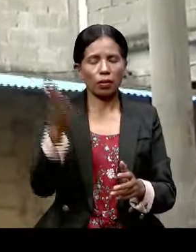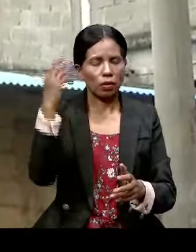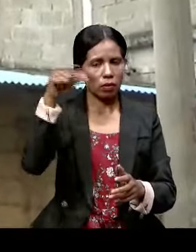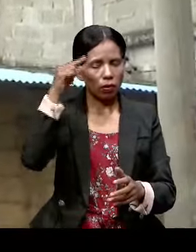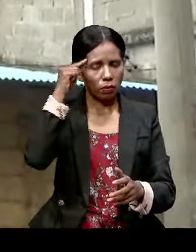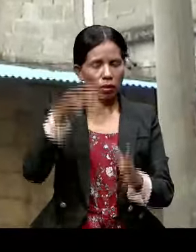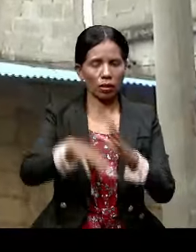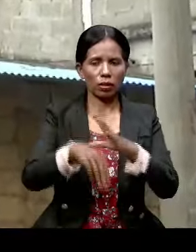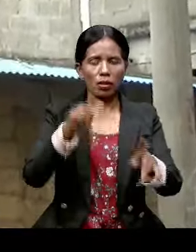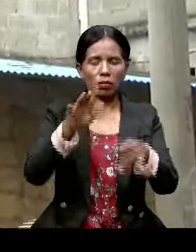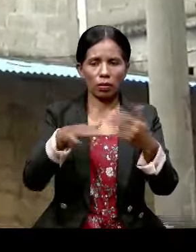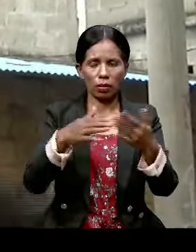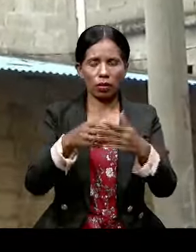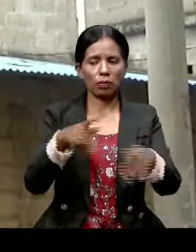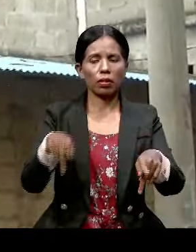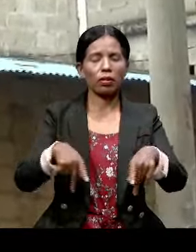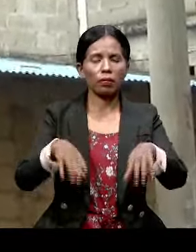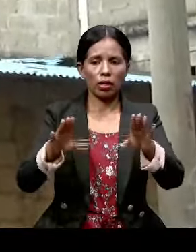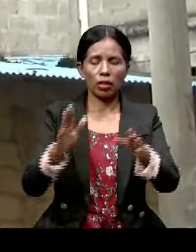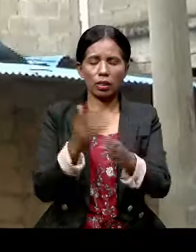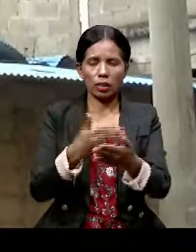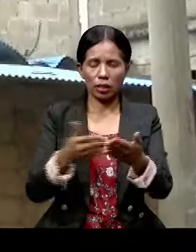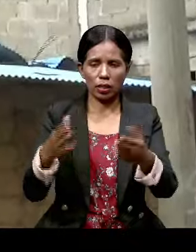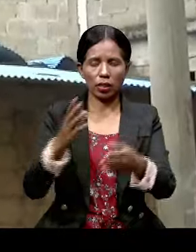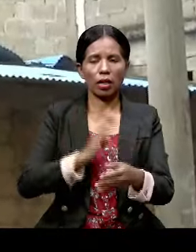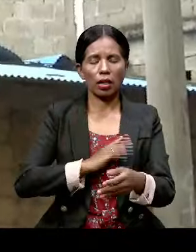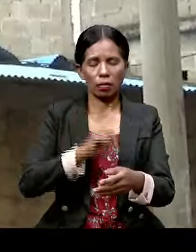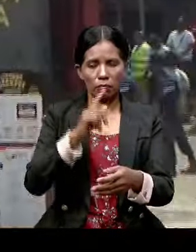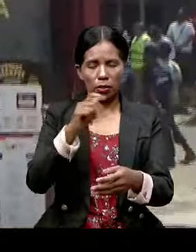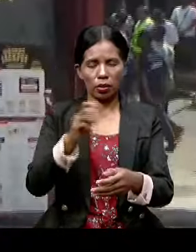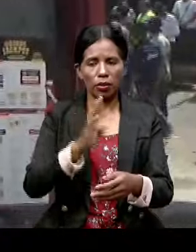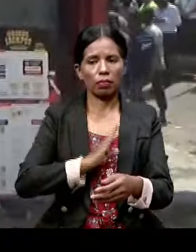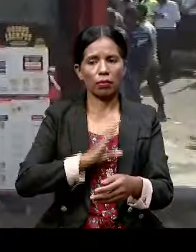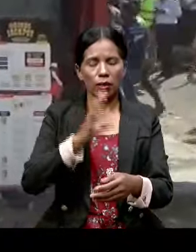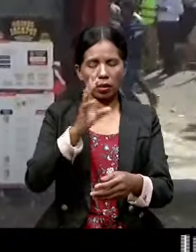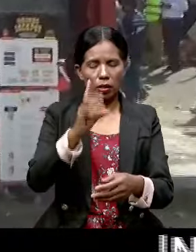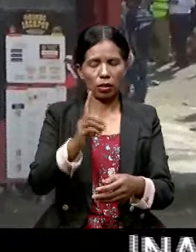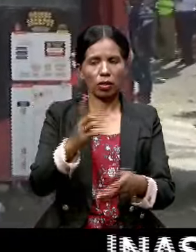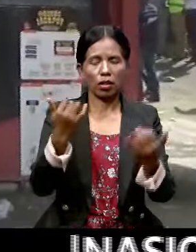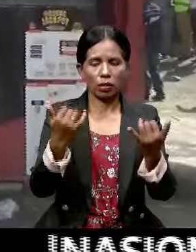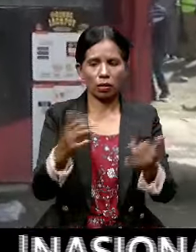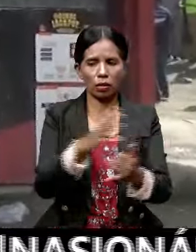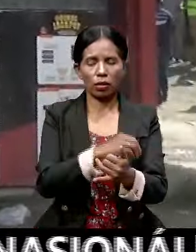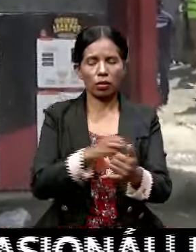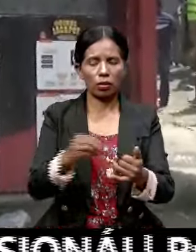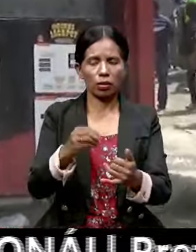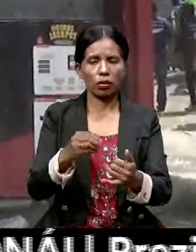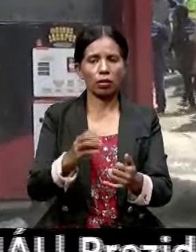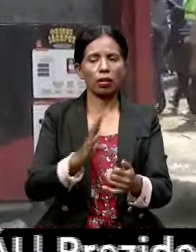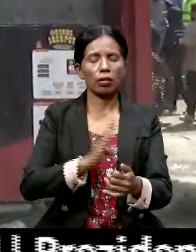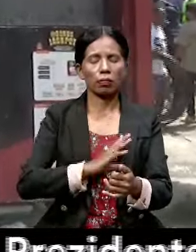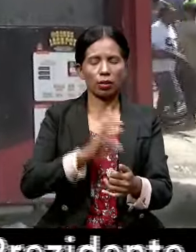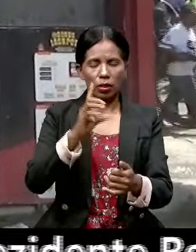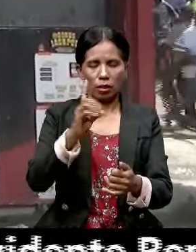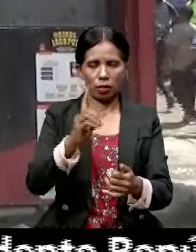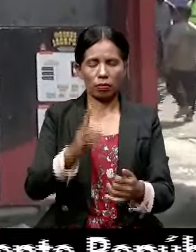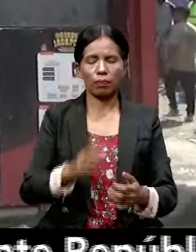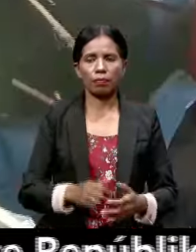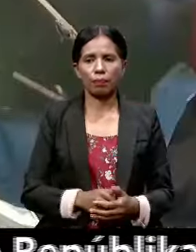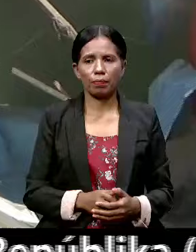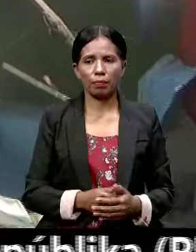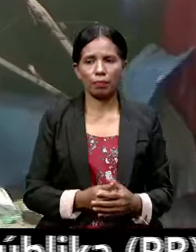na comunidade no vendedor sira ia are ai mutin bidau senggol. Ai tara claran, arai koto no bidau santana. Romaldo